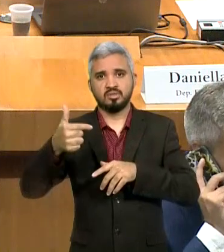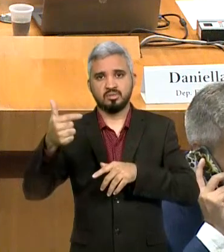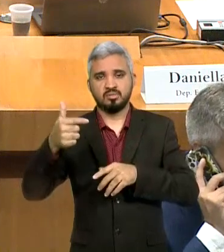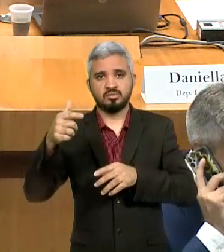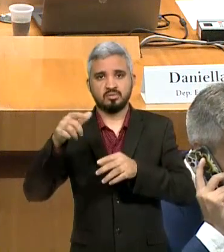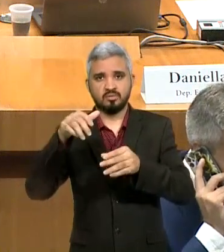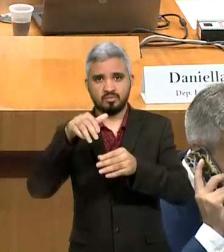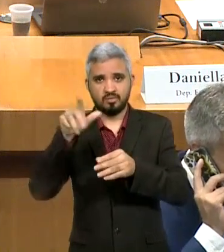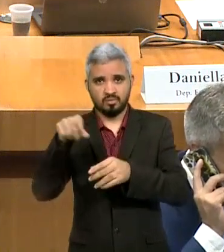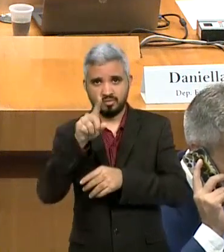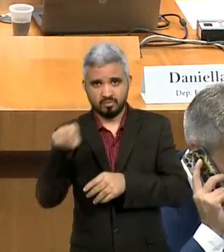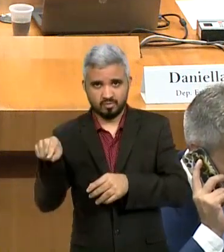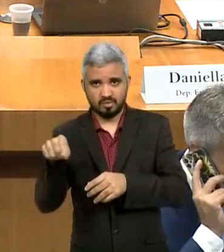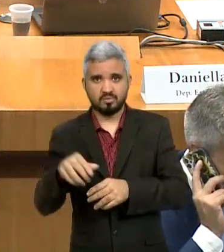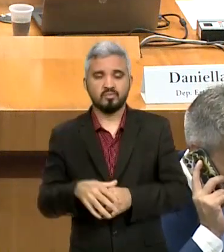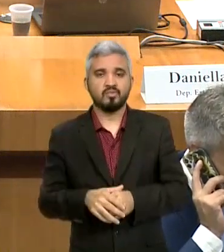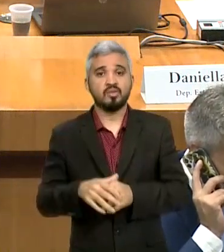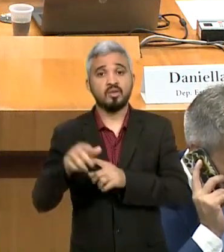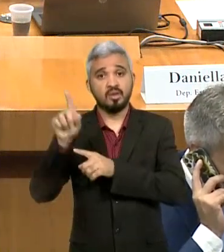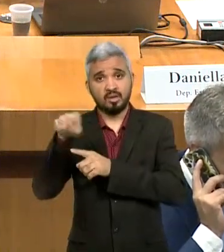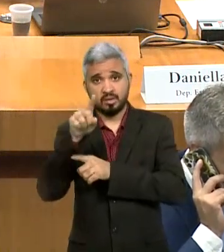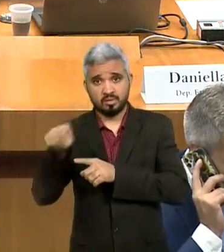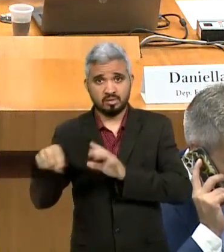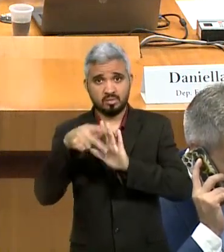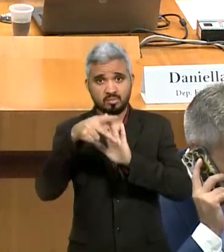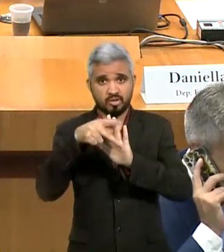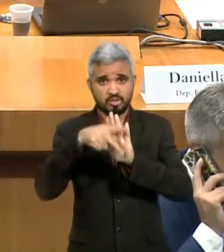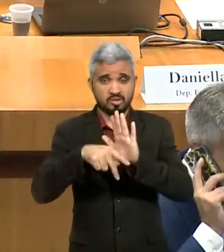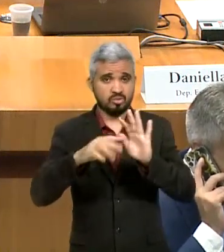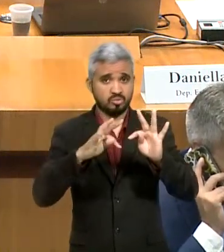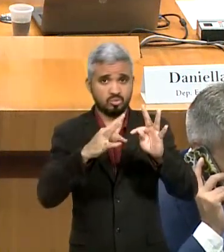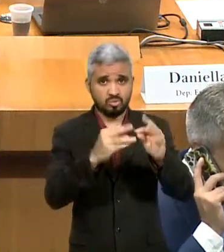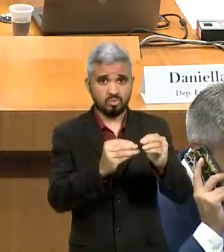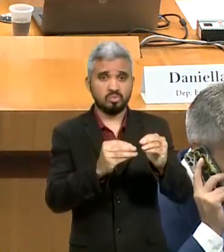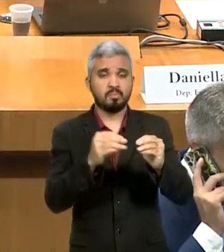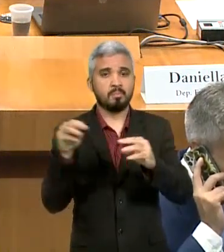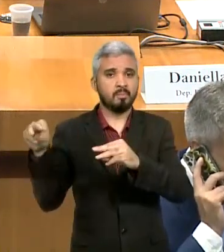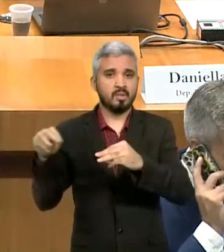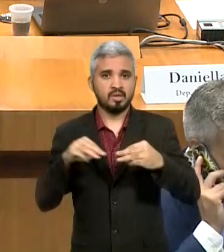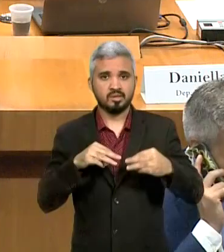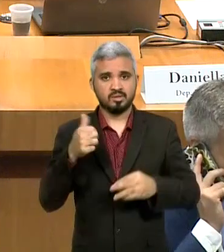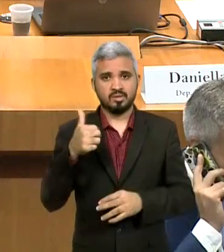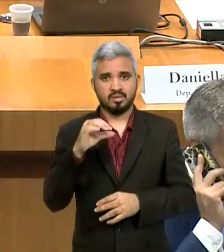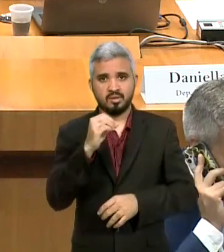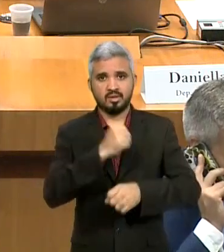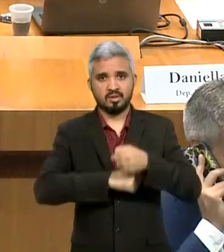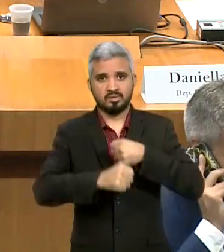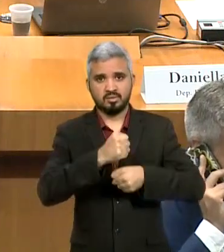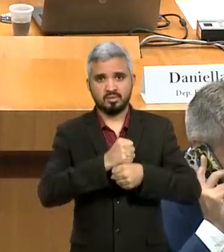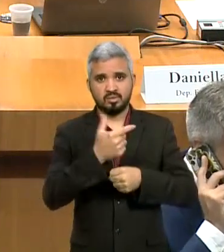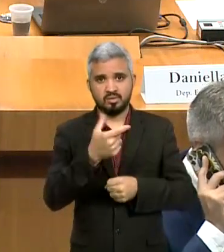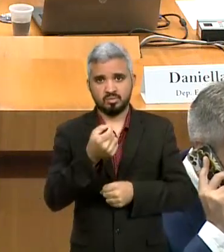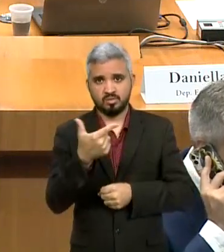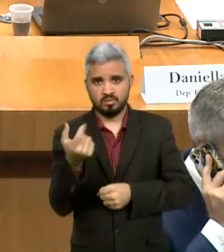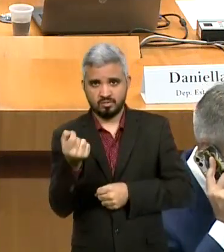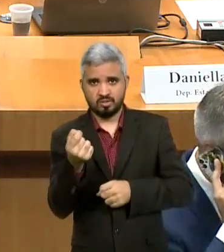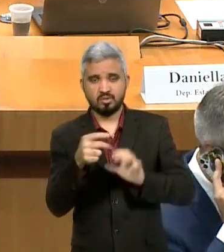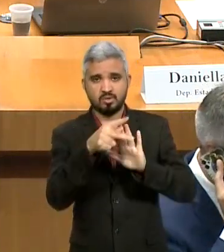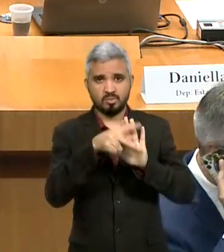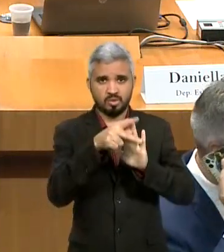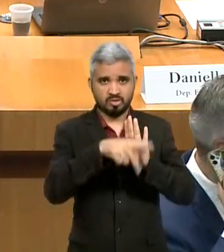total de autoria do Poder Executivo. Mensagem número 010 de 2020 ao projeto de lei 138